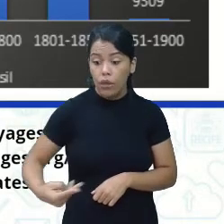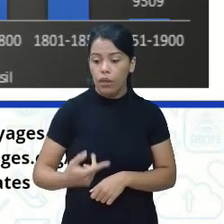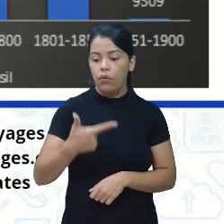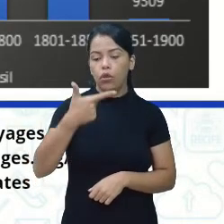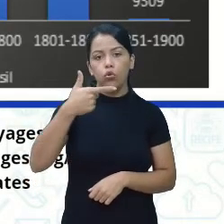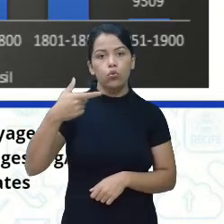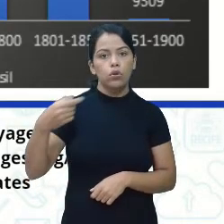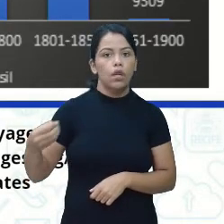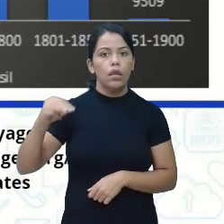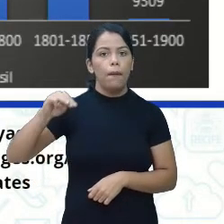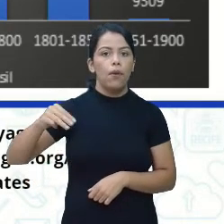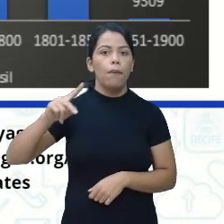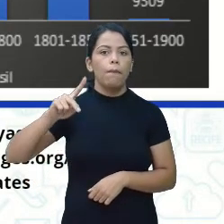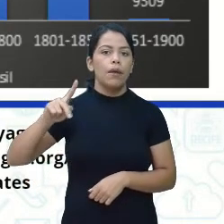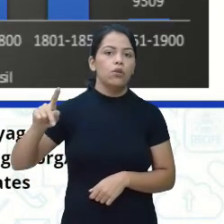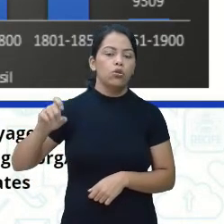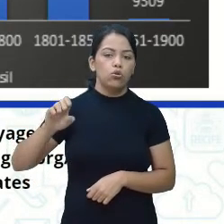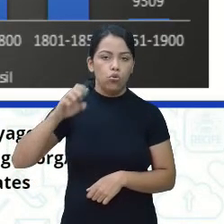para